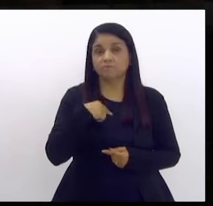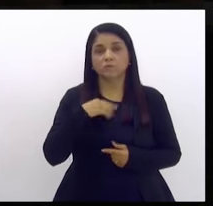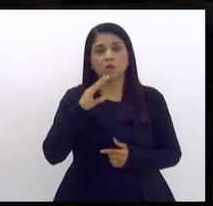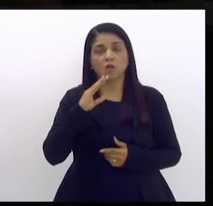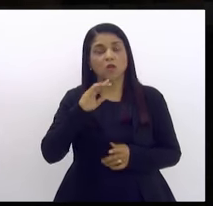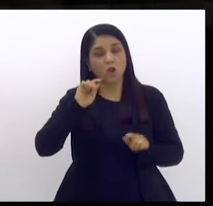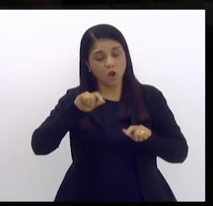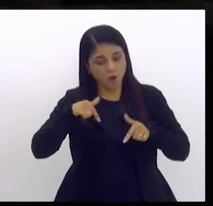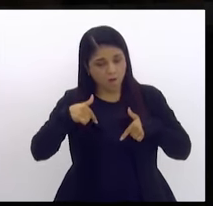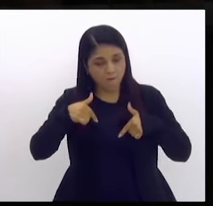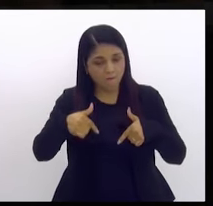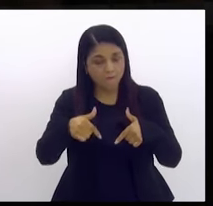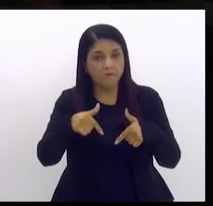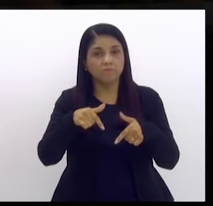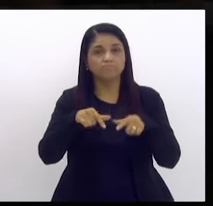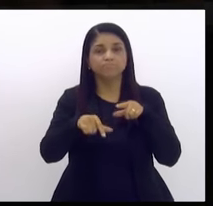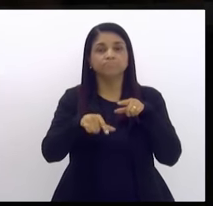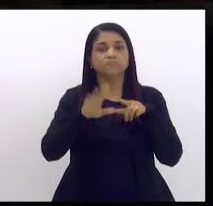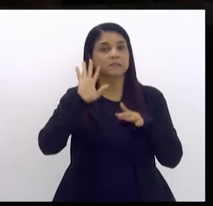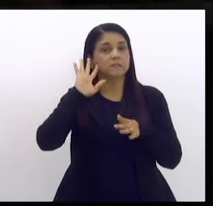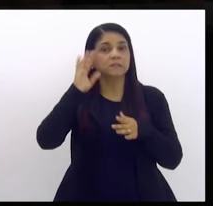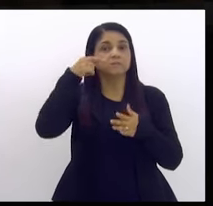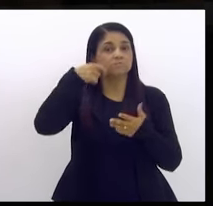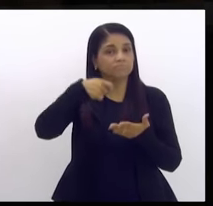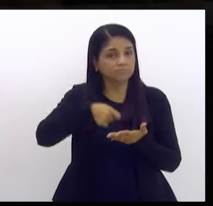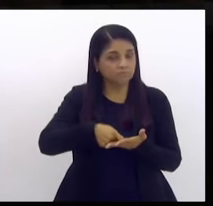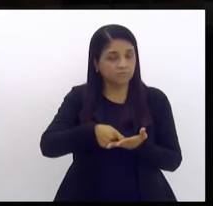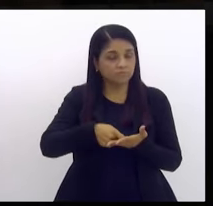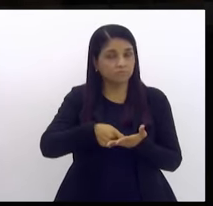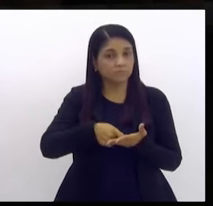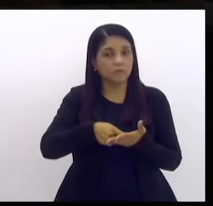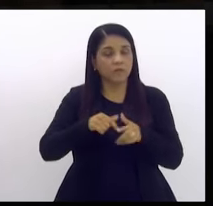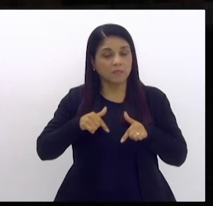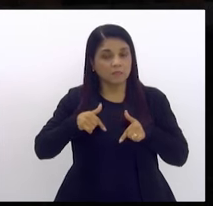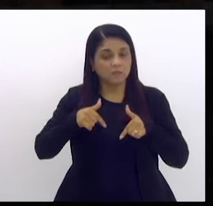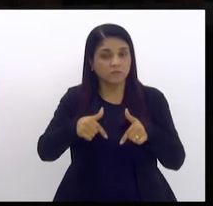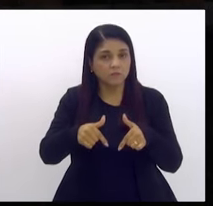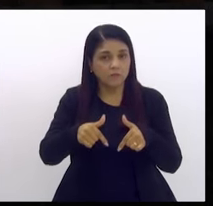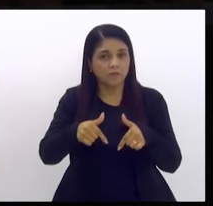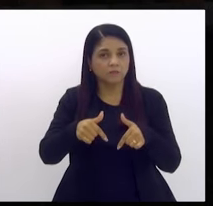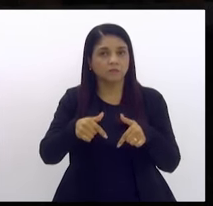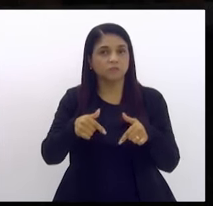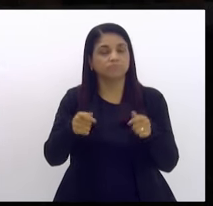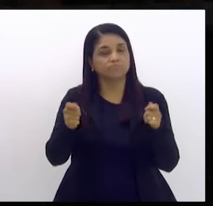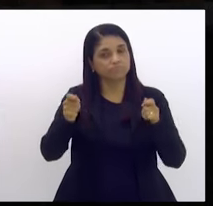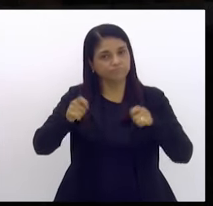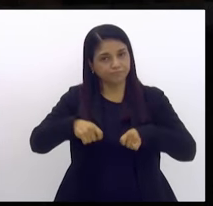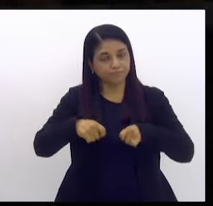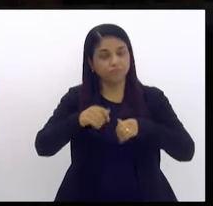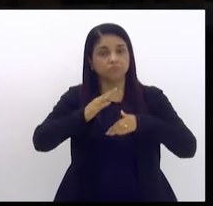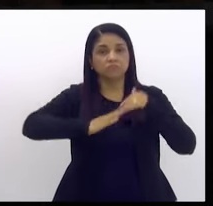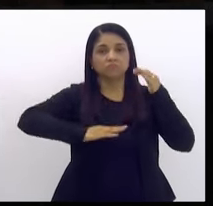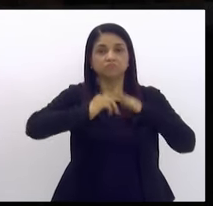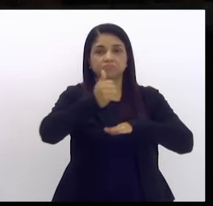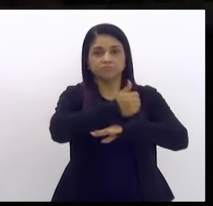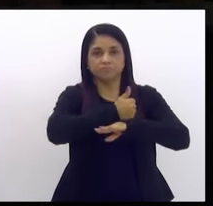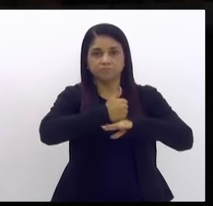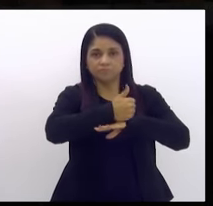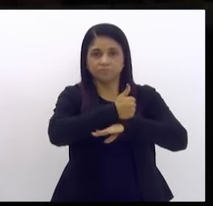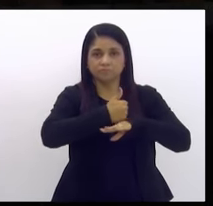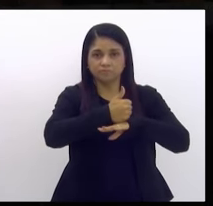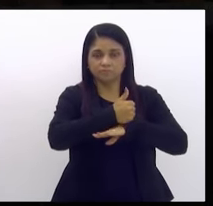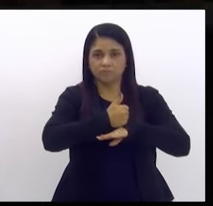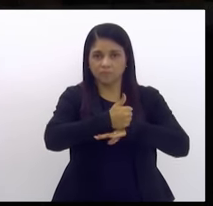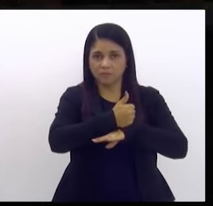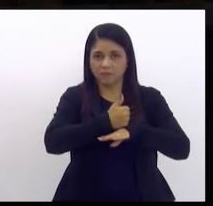o elenco de atividades possíveis de serem exercidas pelos profissionais